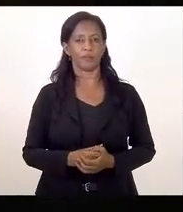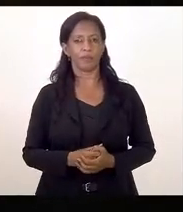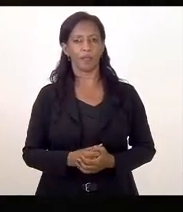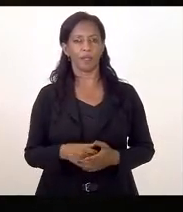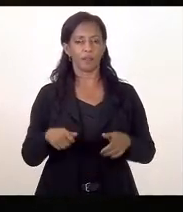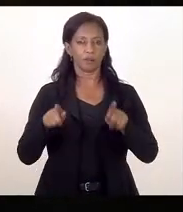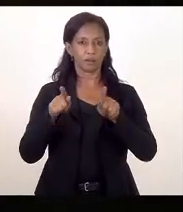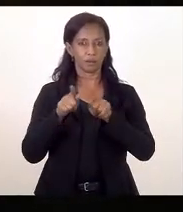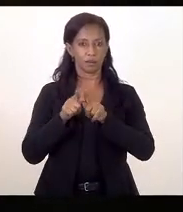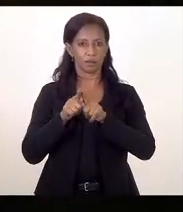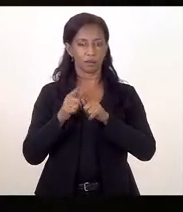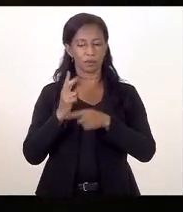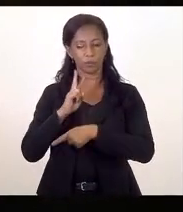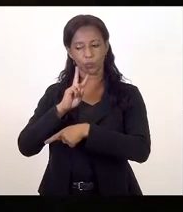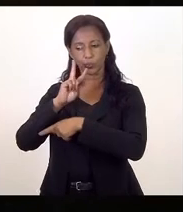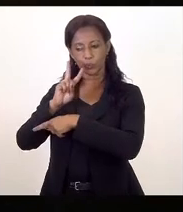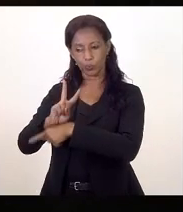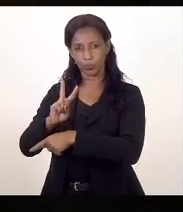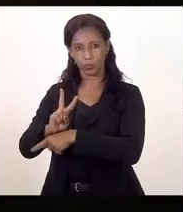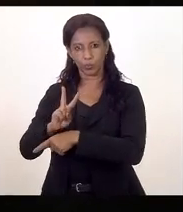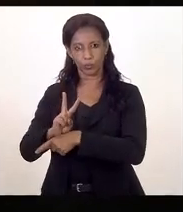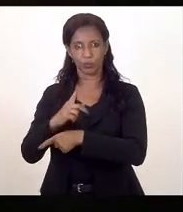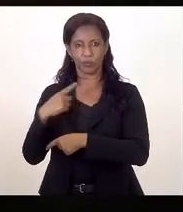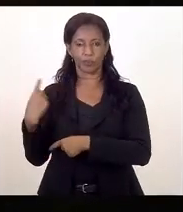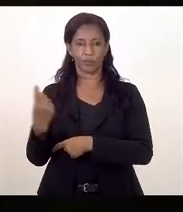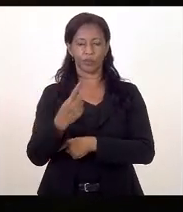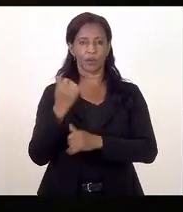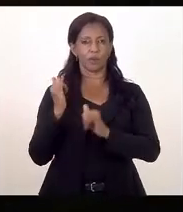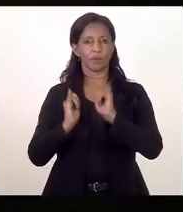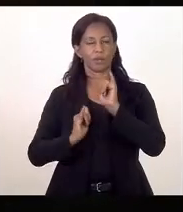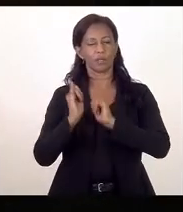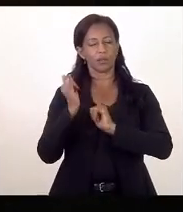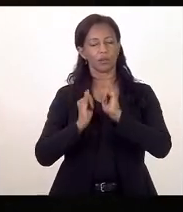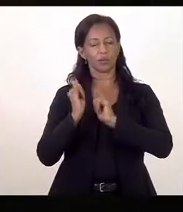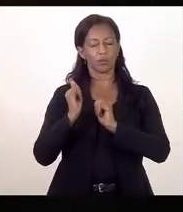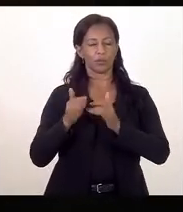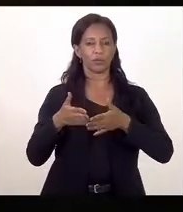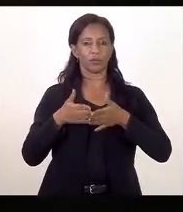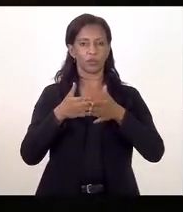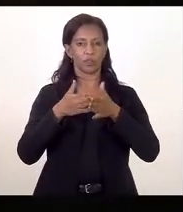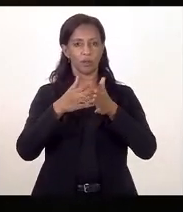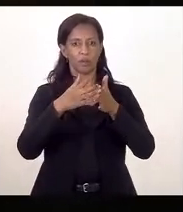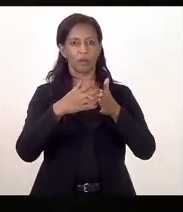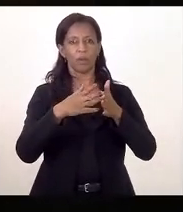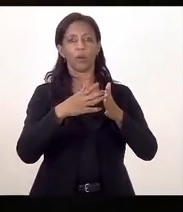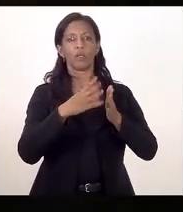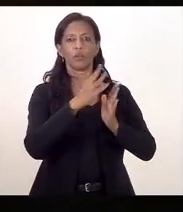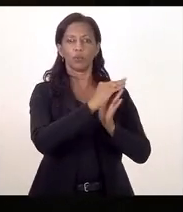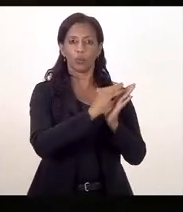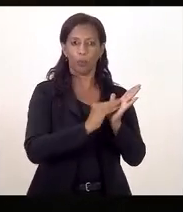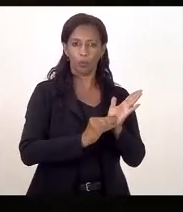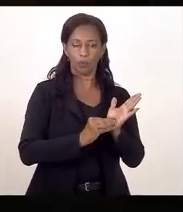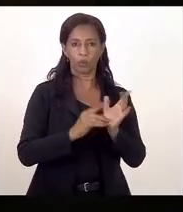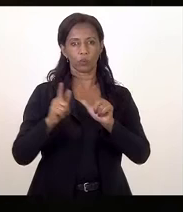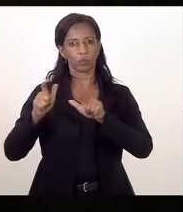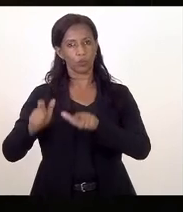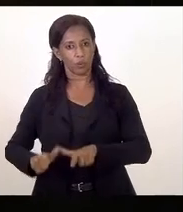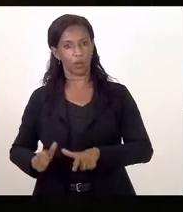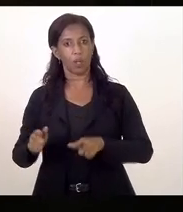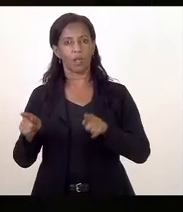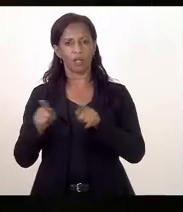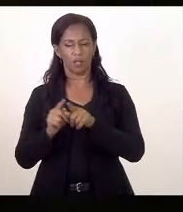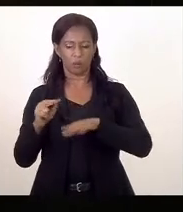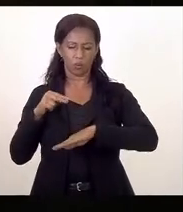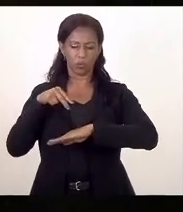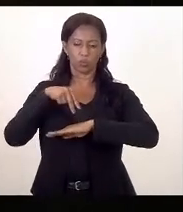função da defesa que faço da nossa indústria naval e do conteúdo local. Ele aqui também subiu a